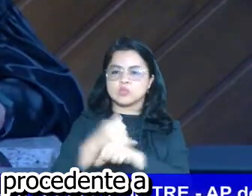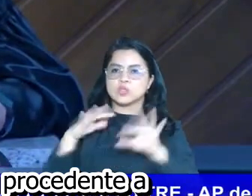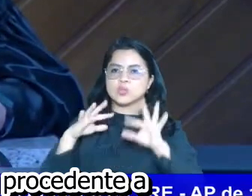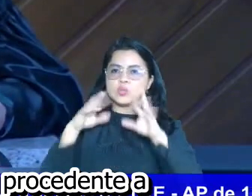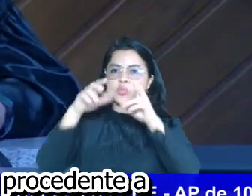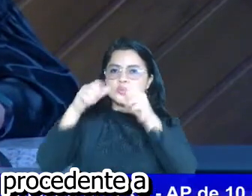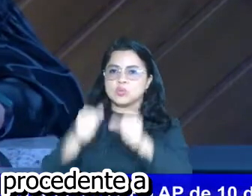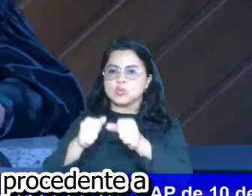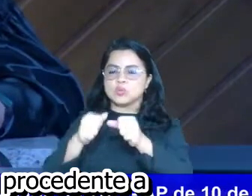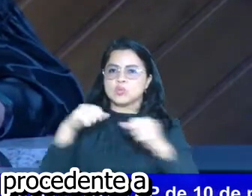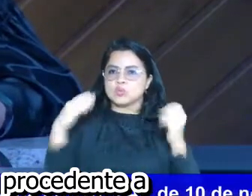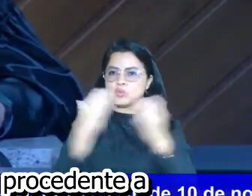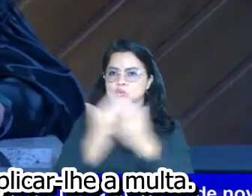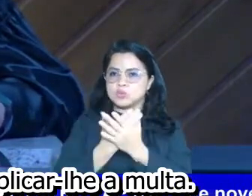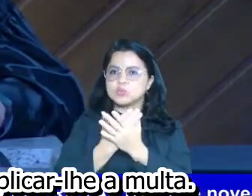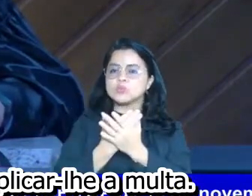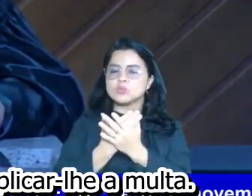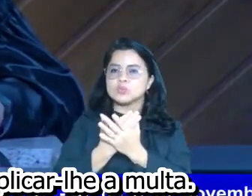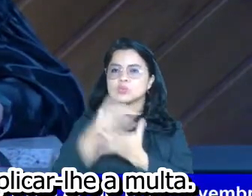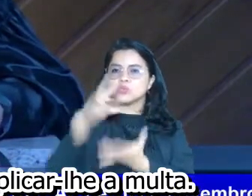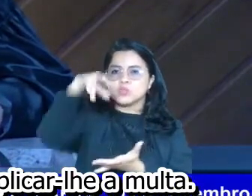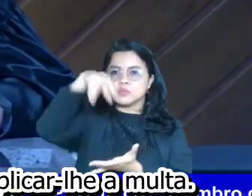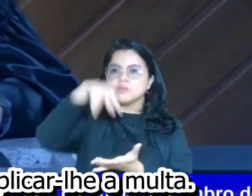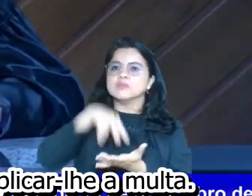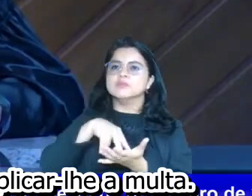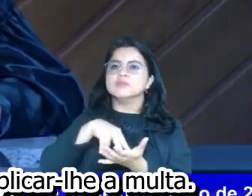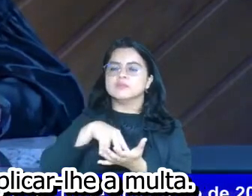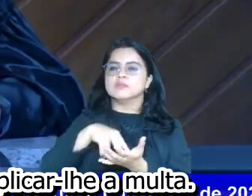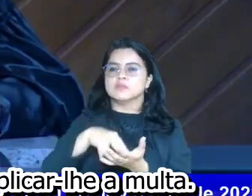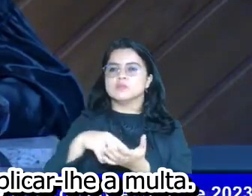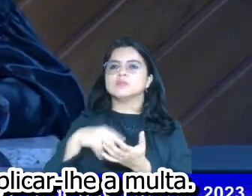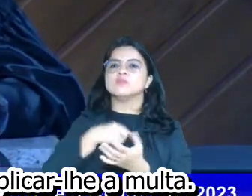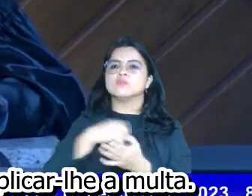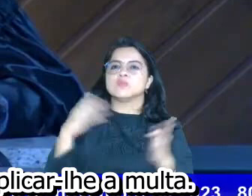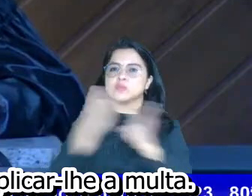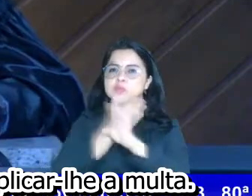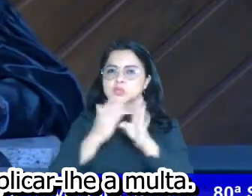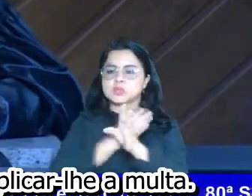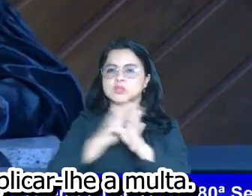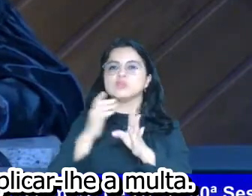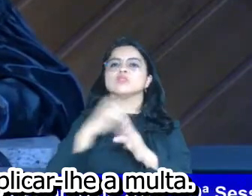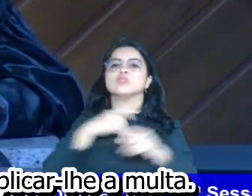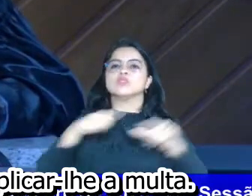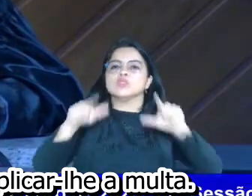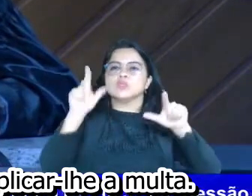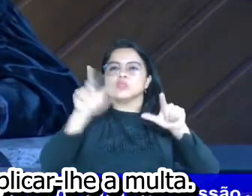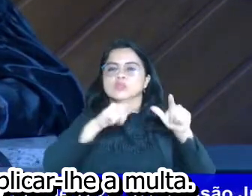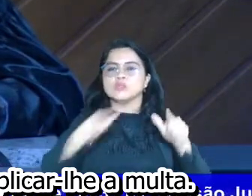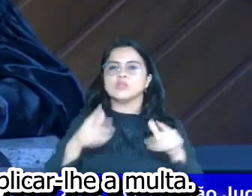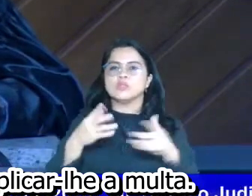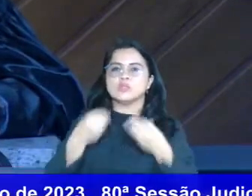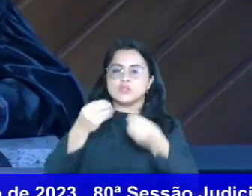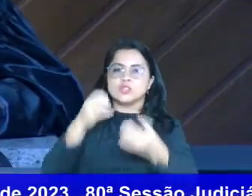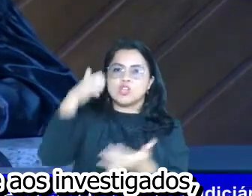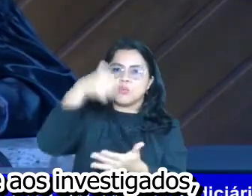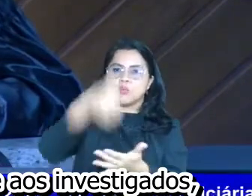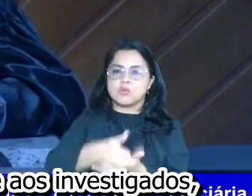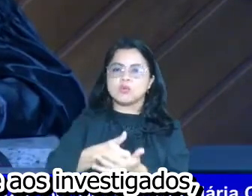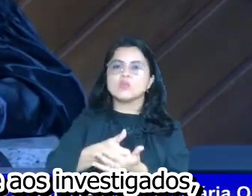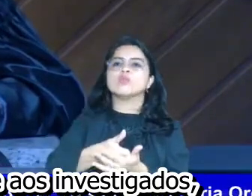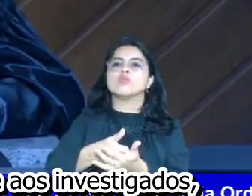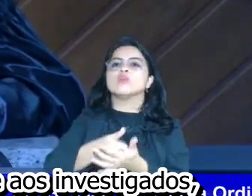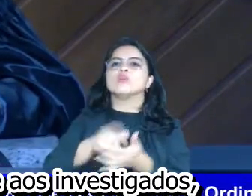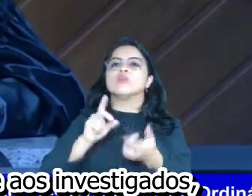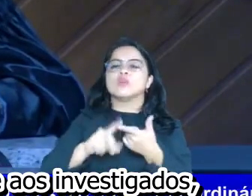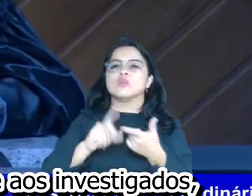mérito, julgou procedente a representação para cassar o diploma de Carlos Adriano e aplicar-lhe a multa, e